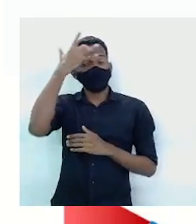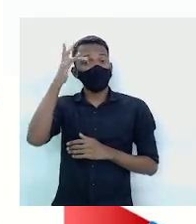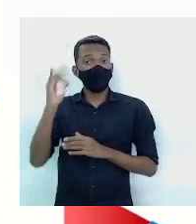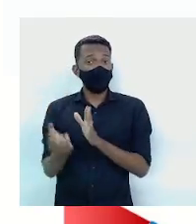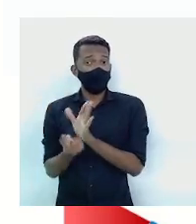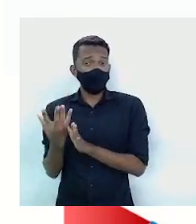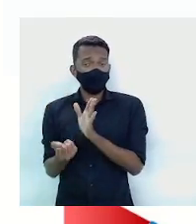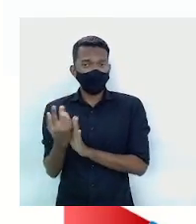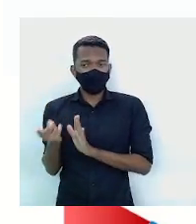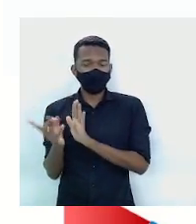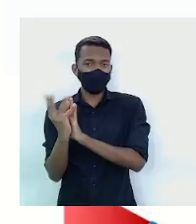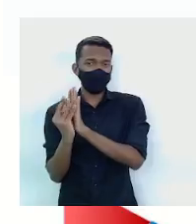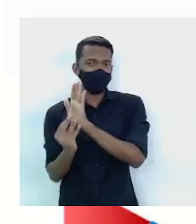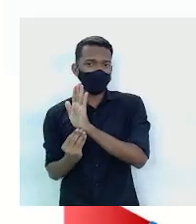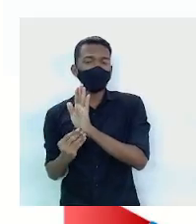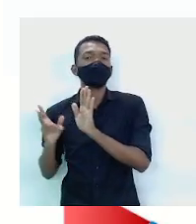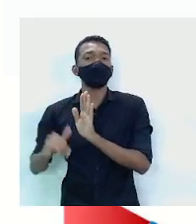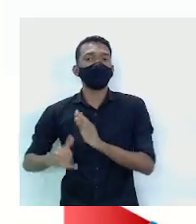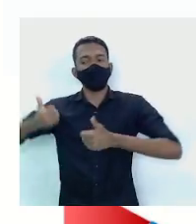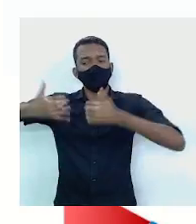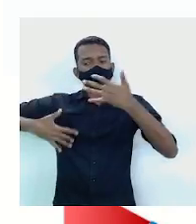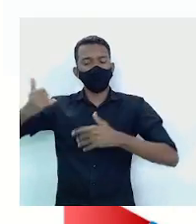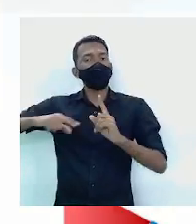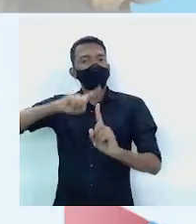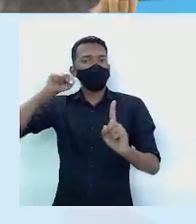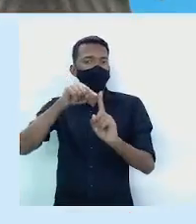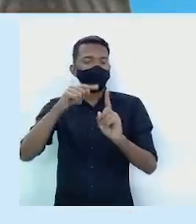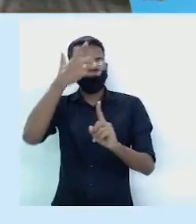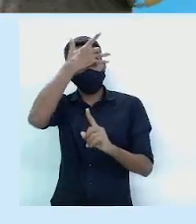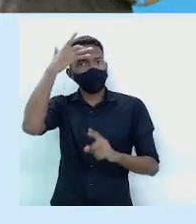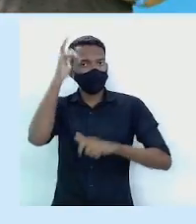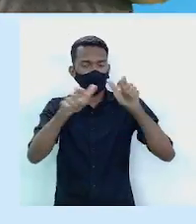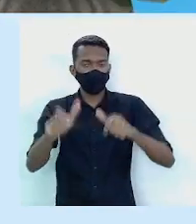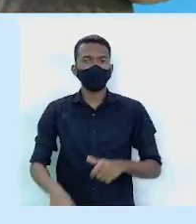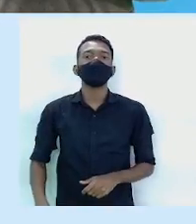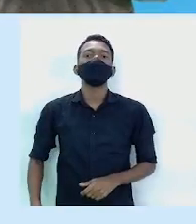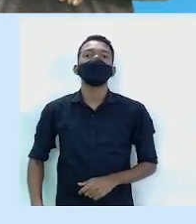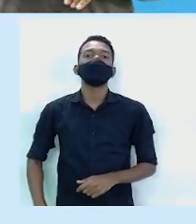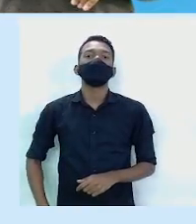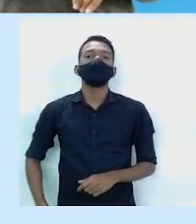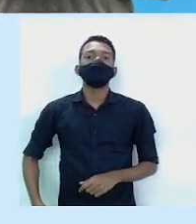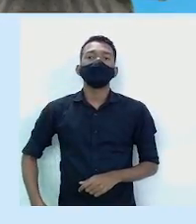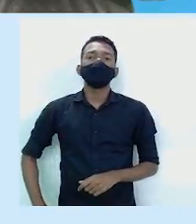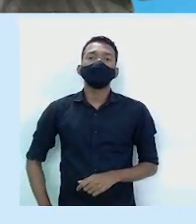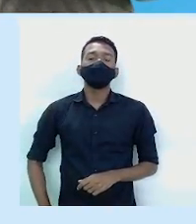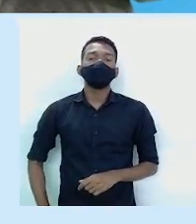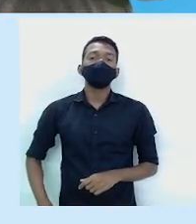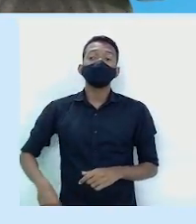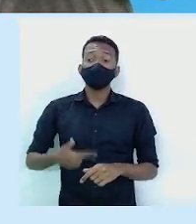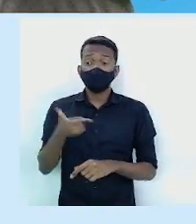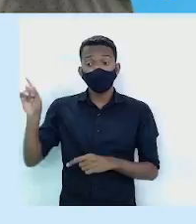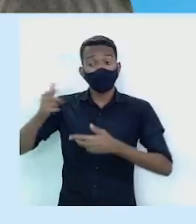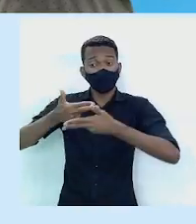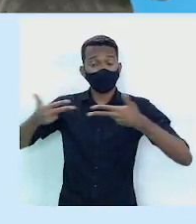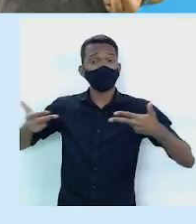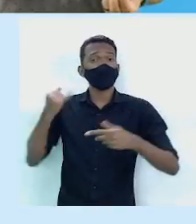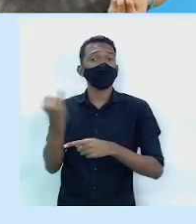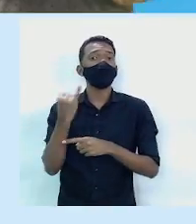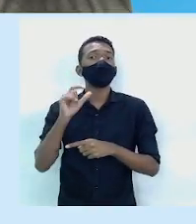que falar diretamente para essas pessoas, certo? Outra questão importante envolvendo o roteiro, que é